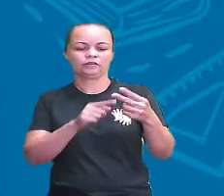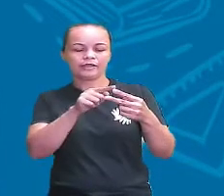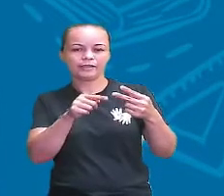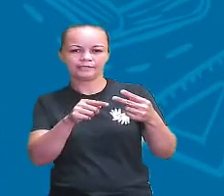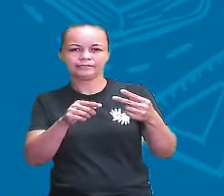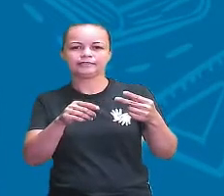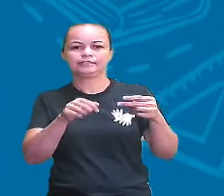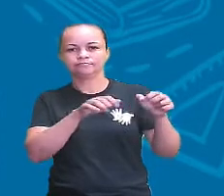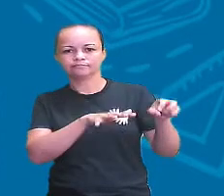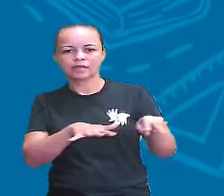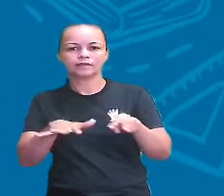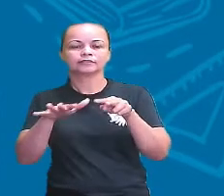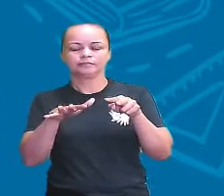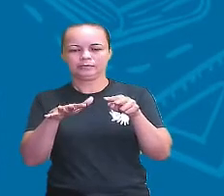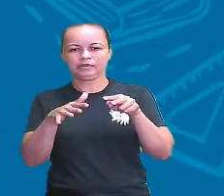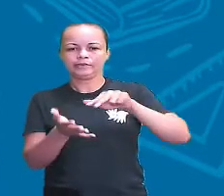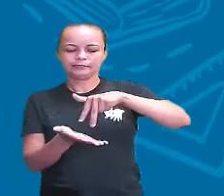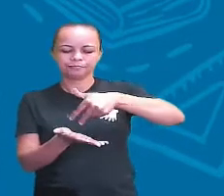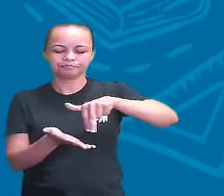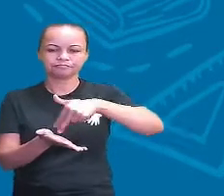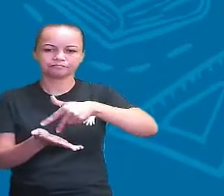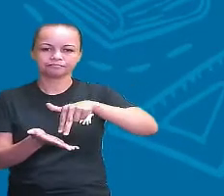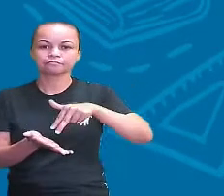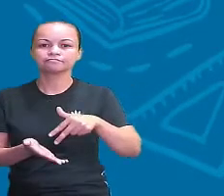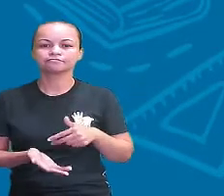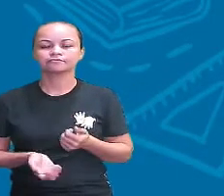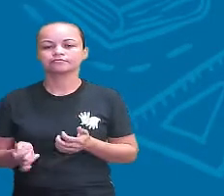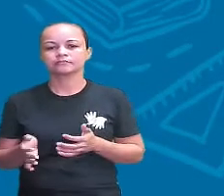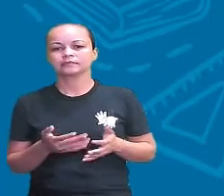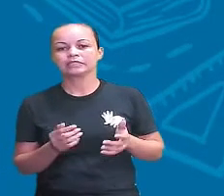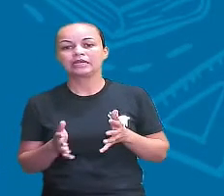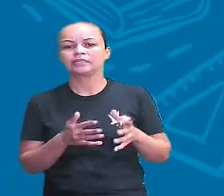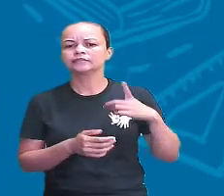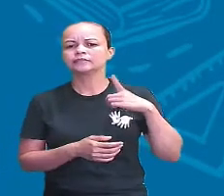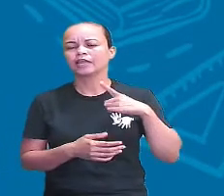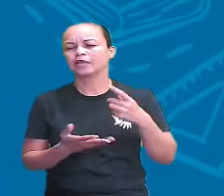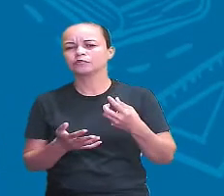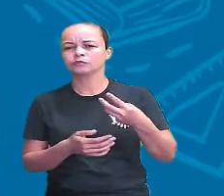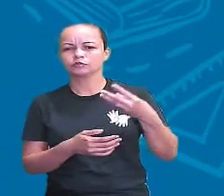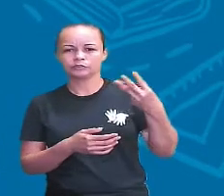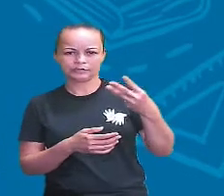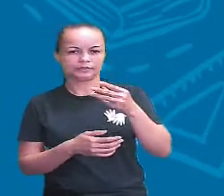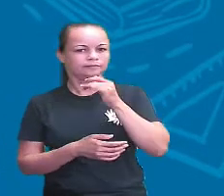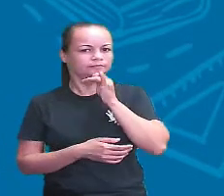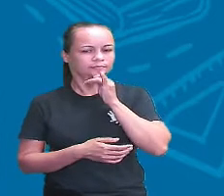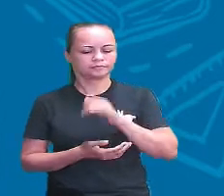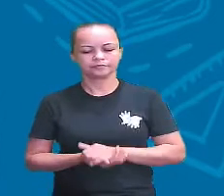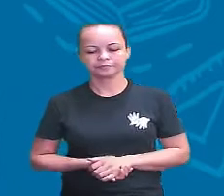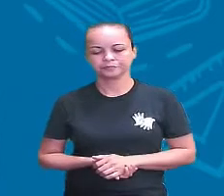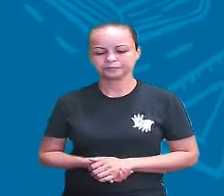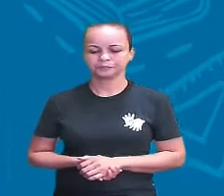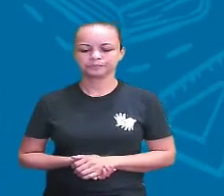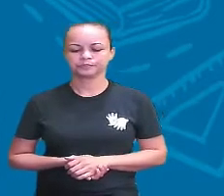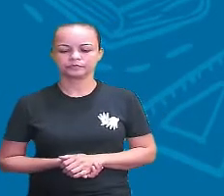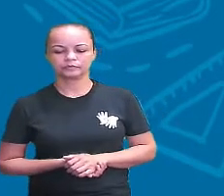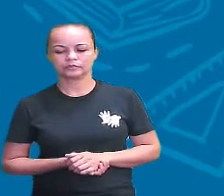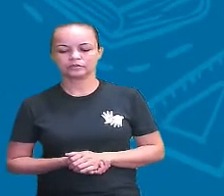Lara faz o quê? Aulas de dança 2 vezes por semana. Temos o terceiro exemplo. I go jogging